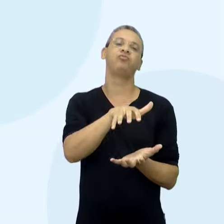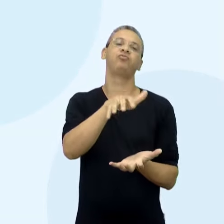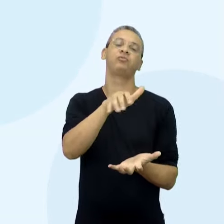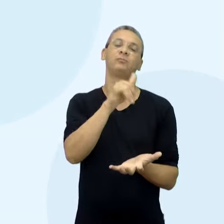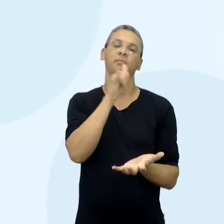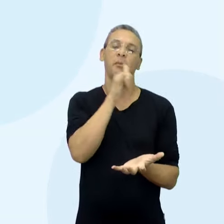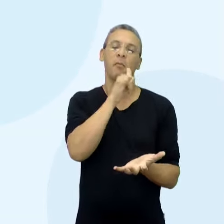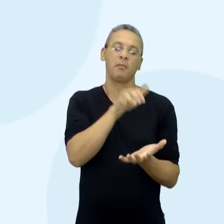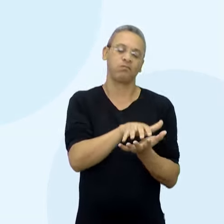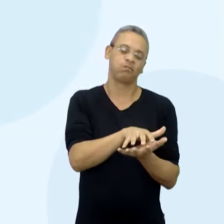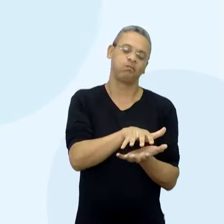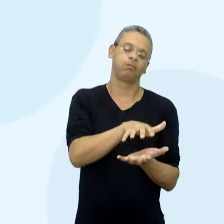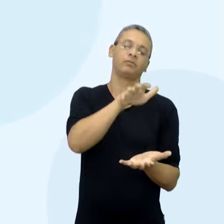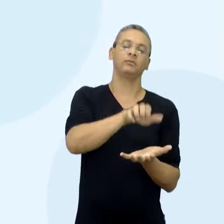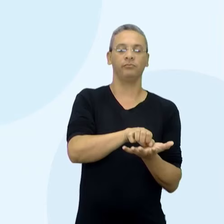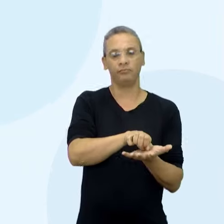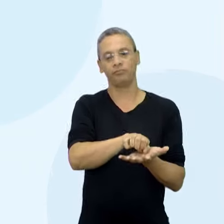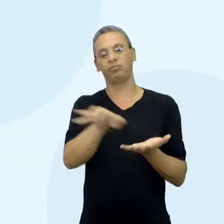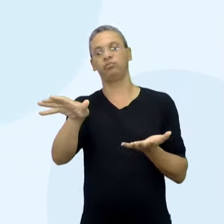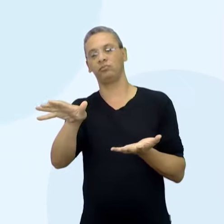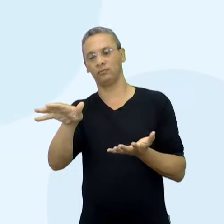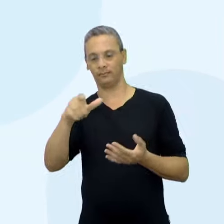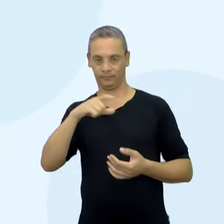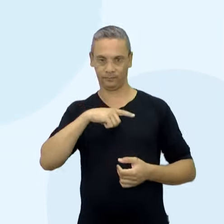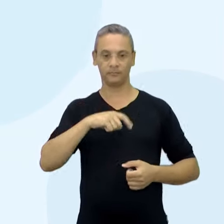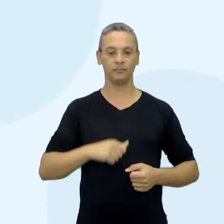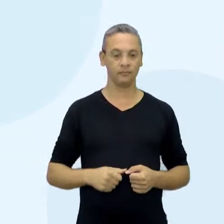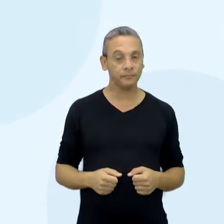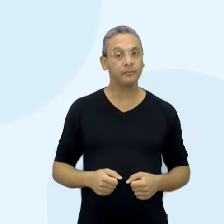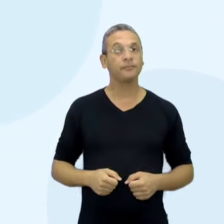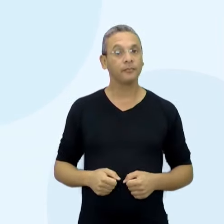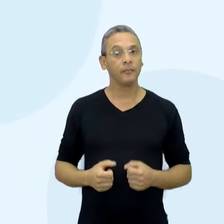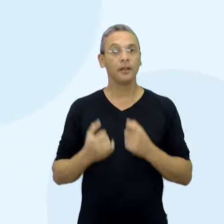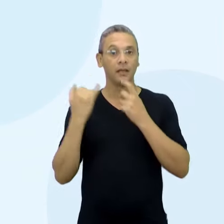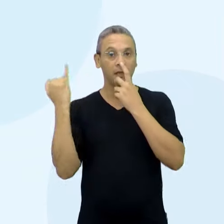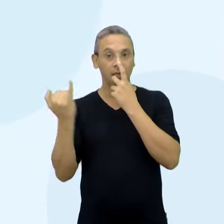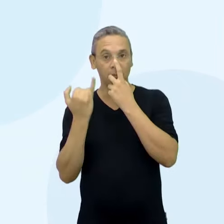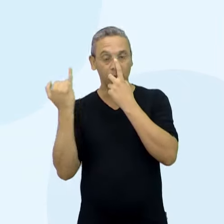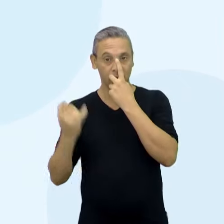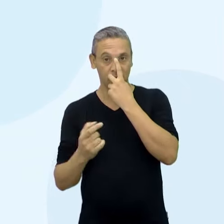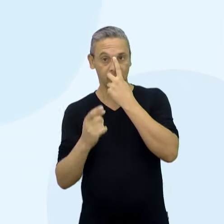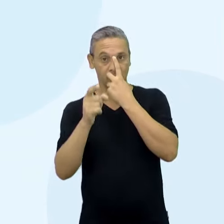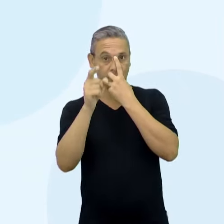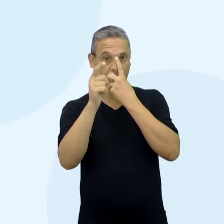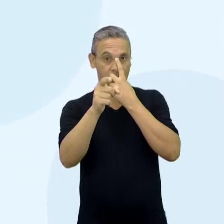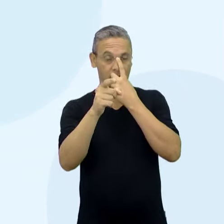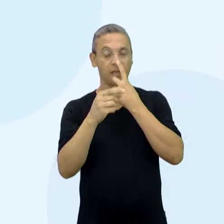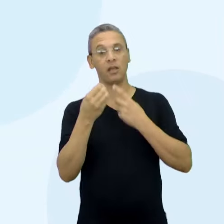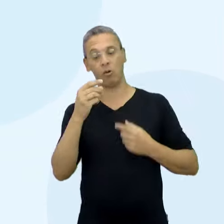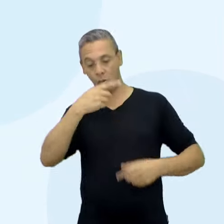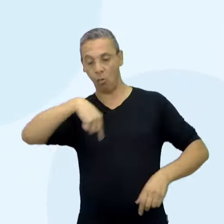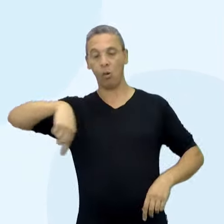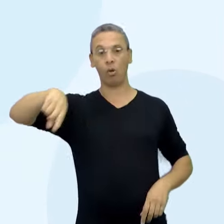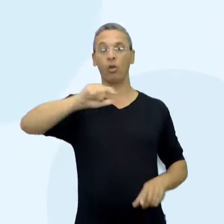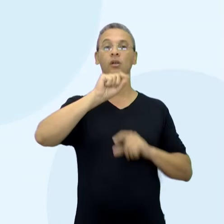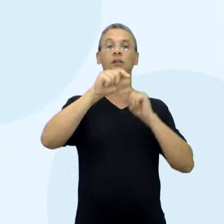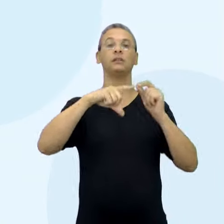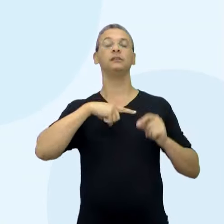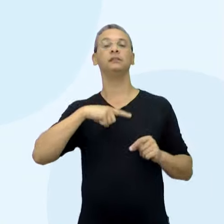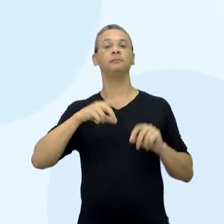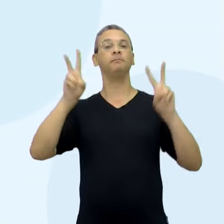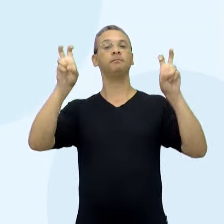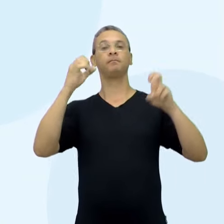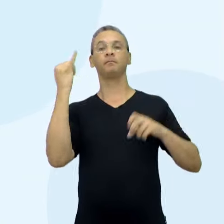carga elétrica para depois liberar. Também é importante que você, ou que a gente tenha, né, como